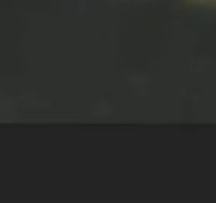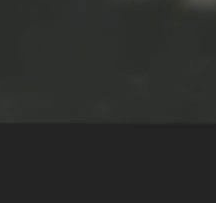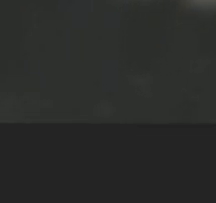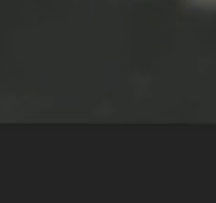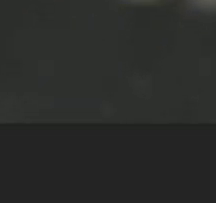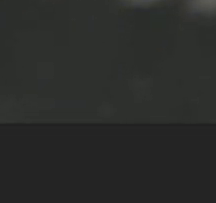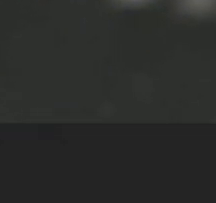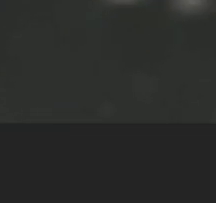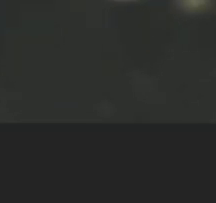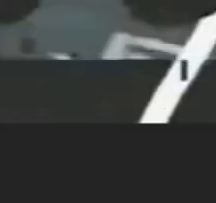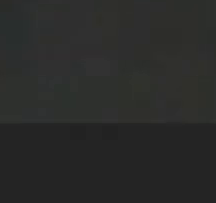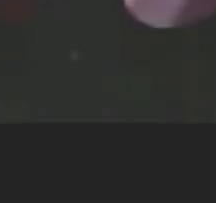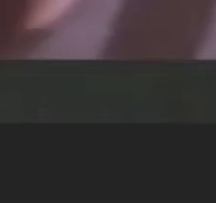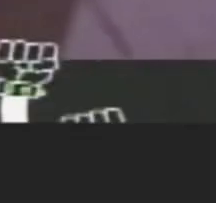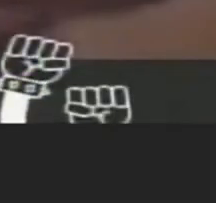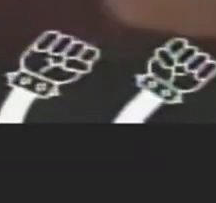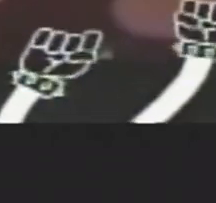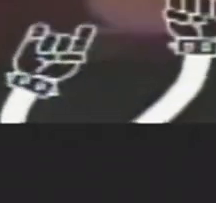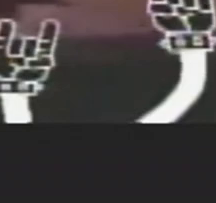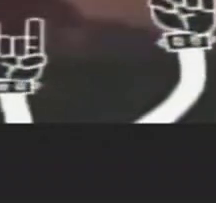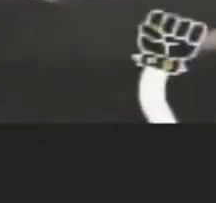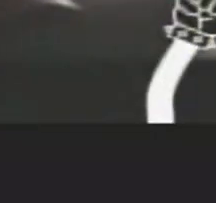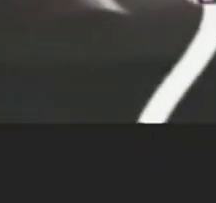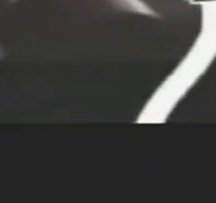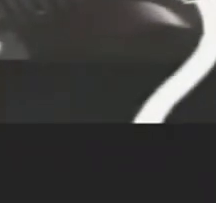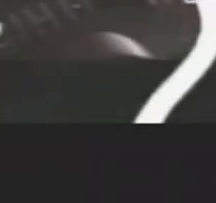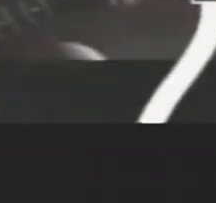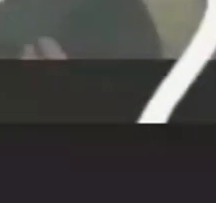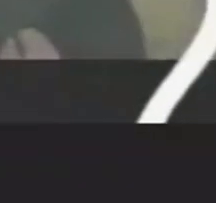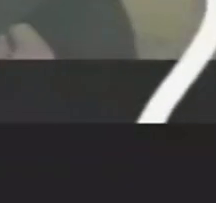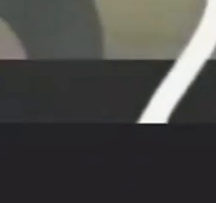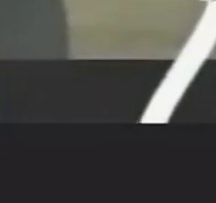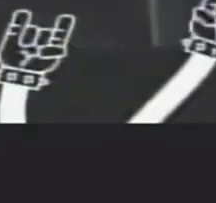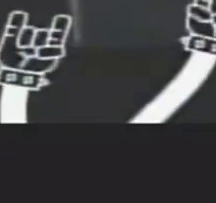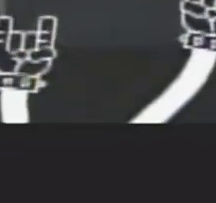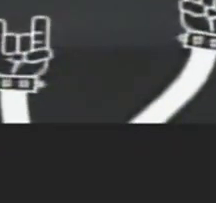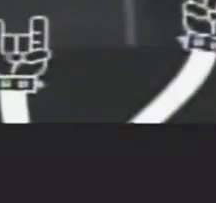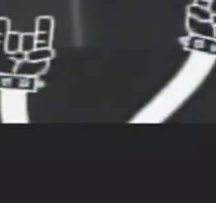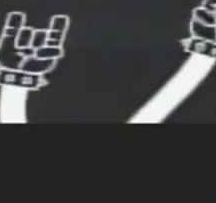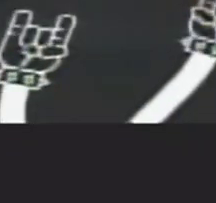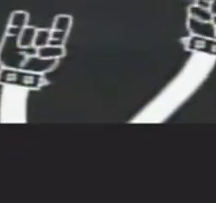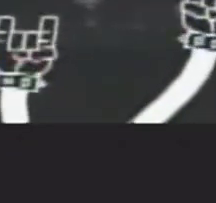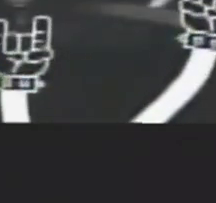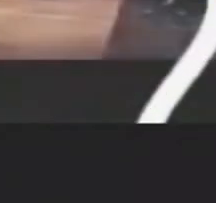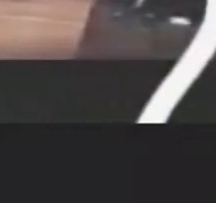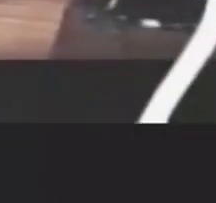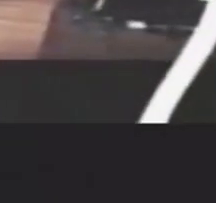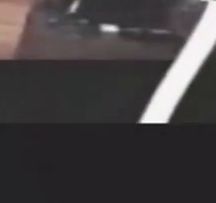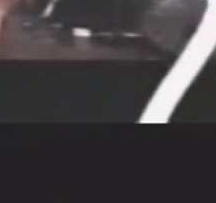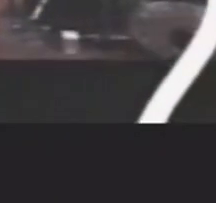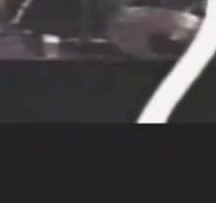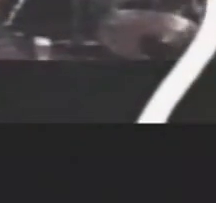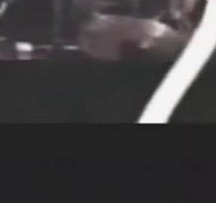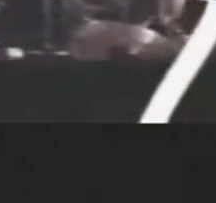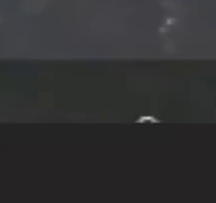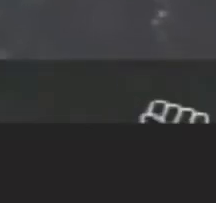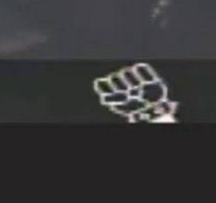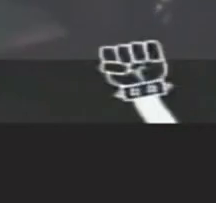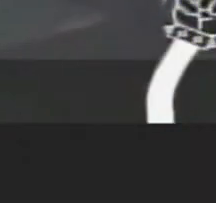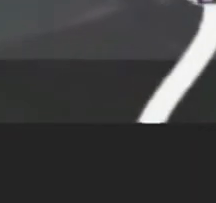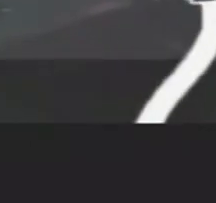seis atrações nacionais scalene matança noturna ao project 46 é difícil iha